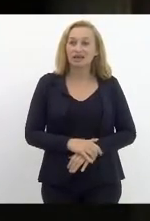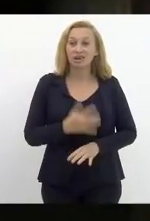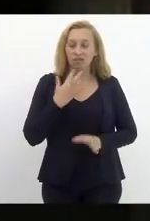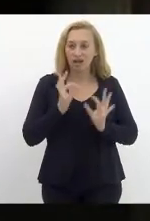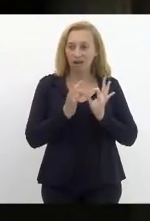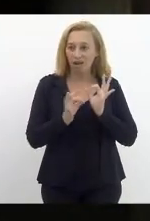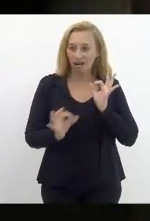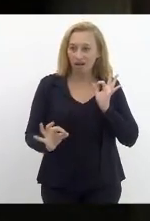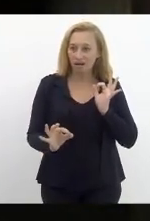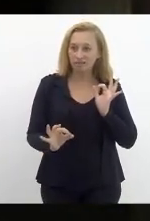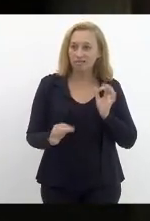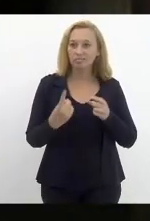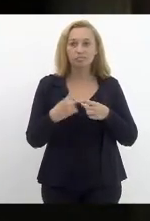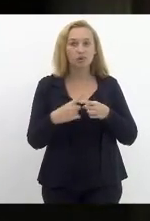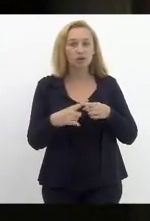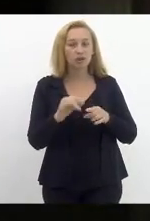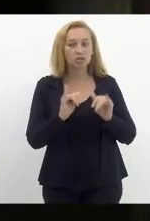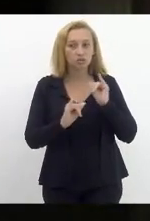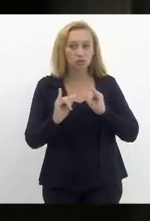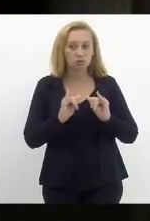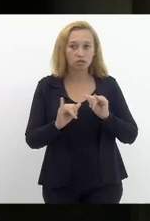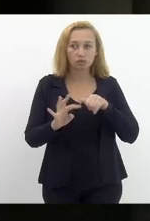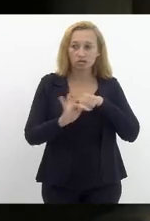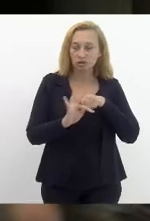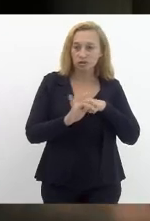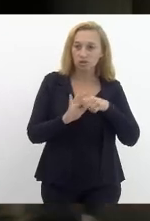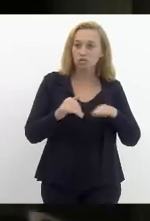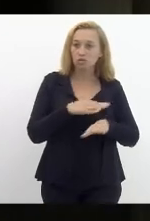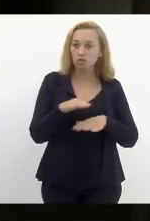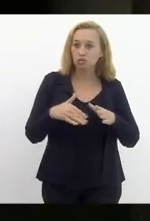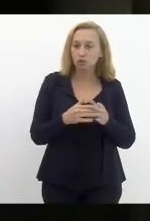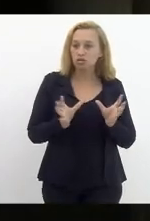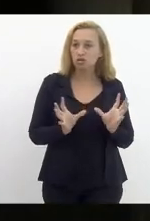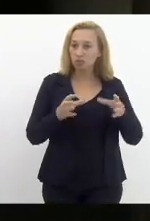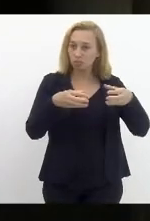alongar, porque são dados técnicos. Nós todos da comissão